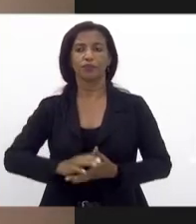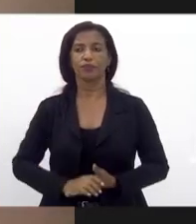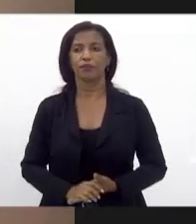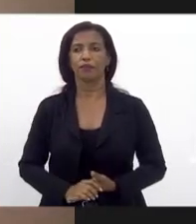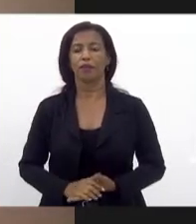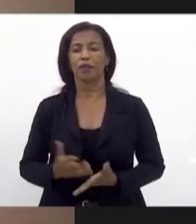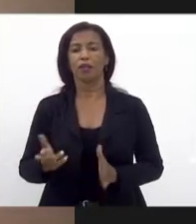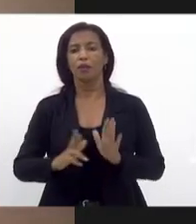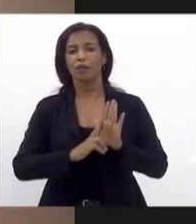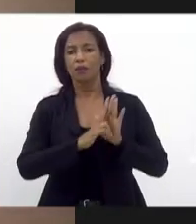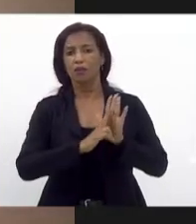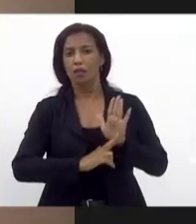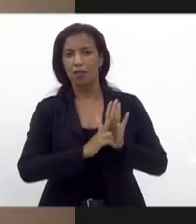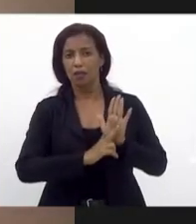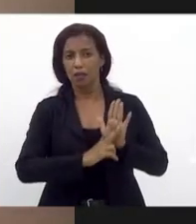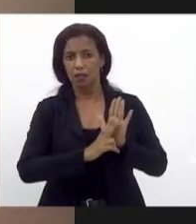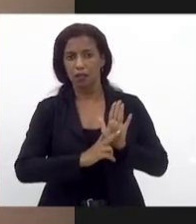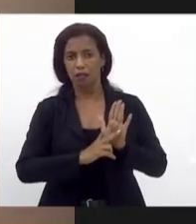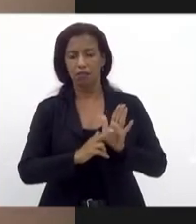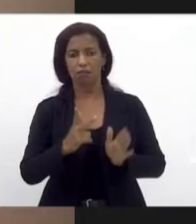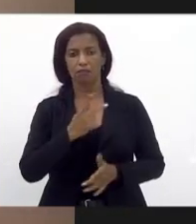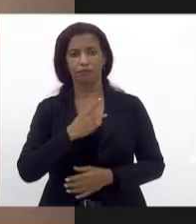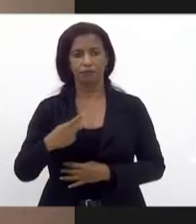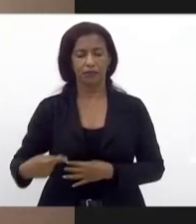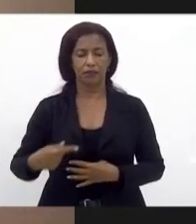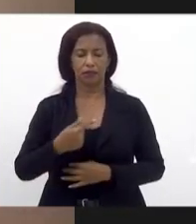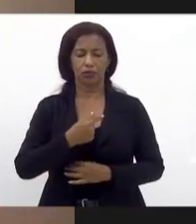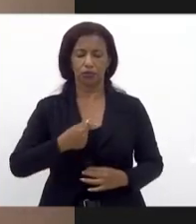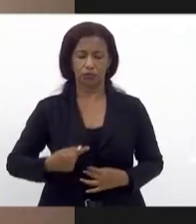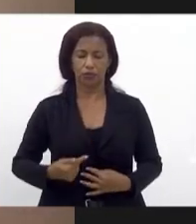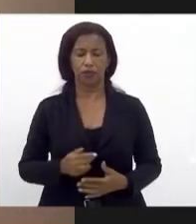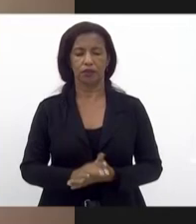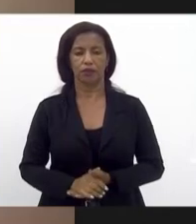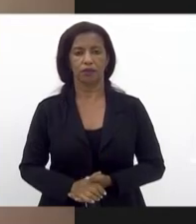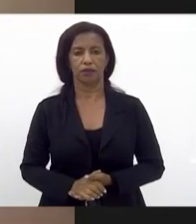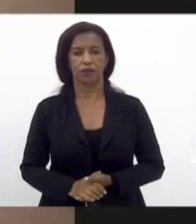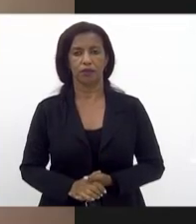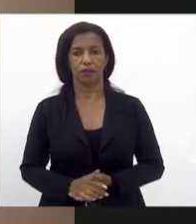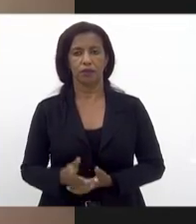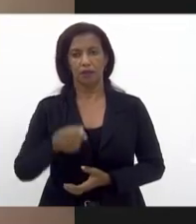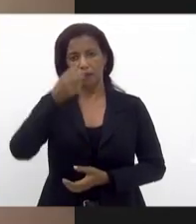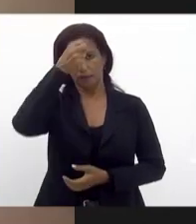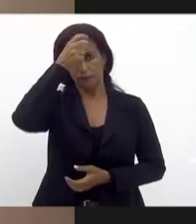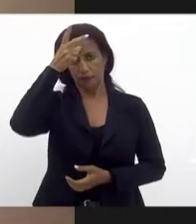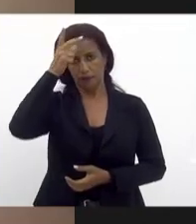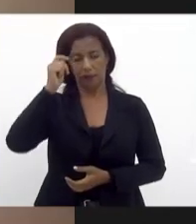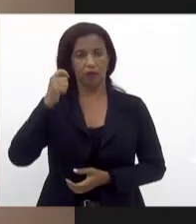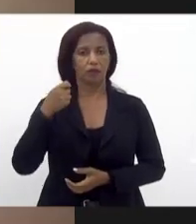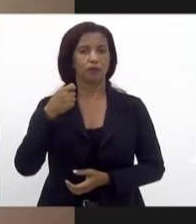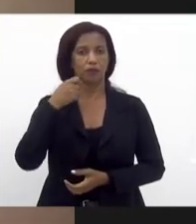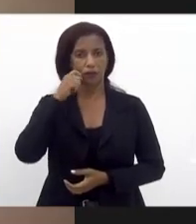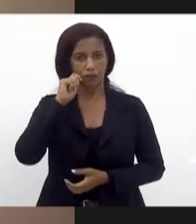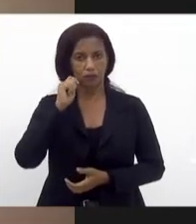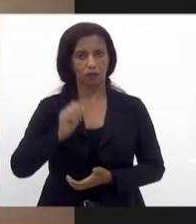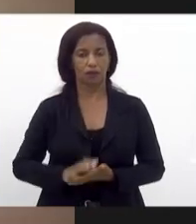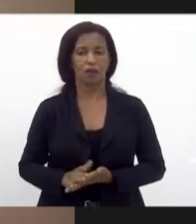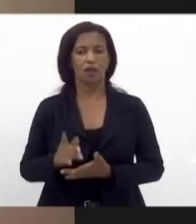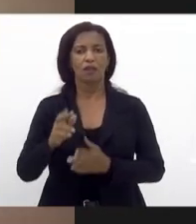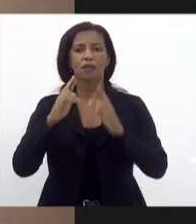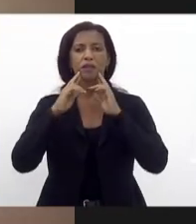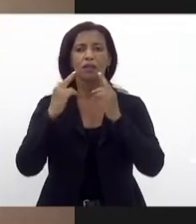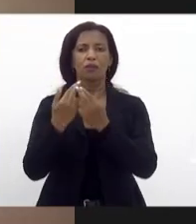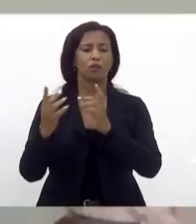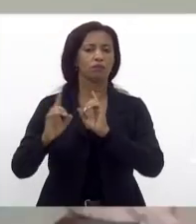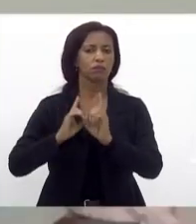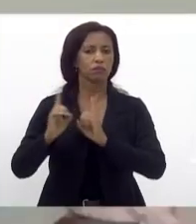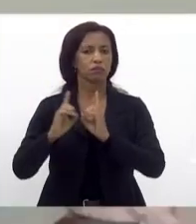esse requerimento, presidente André Siciliano, governador e prefeito Eduardo Paes, essa sessão de